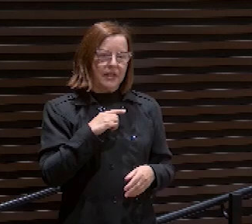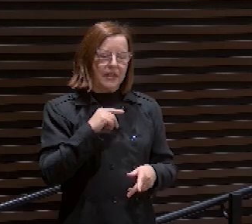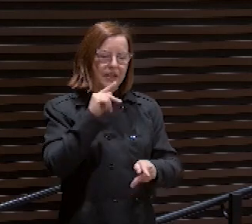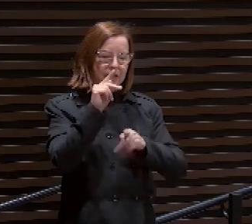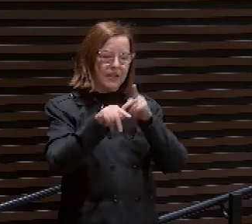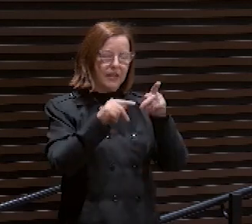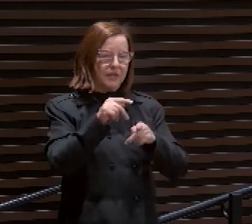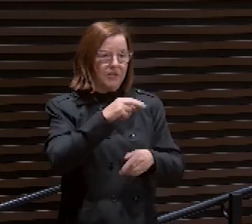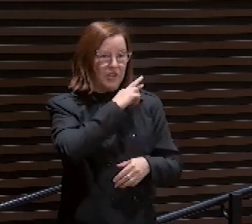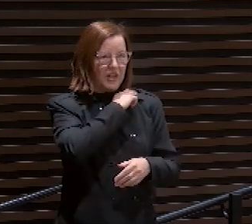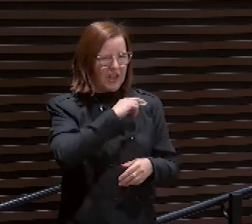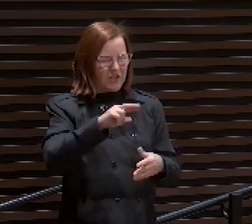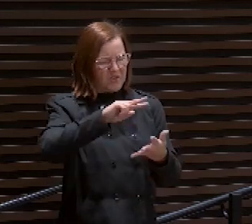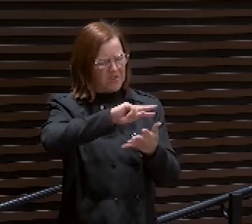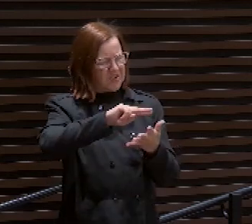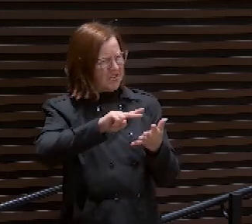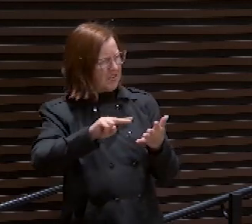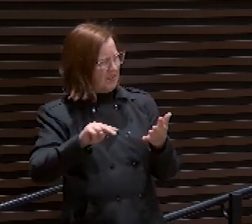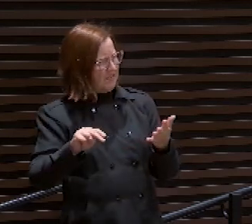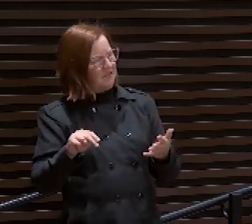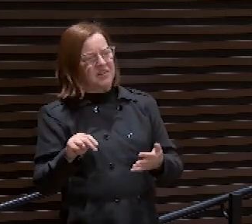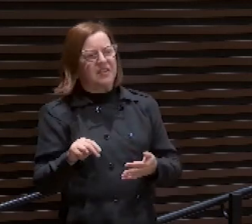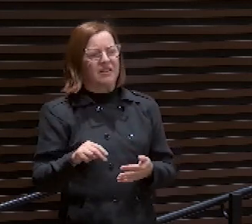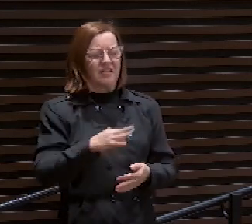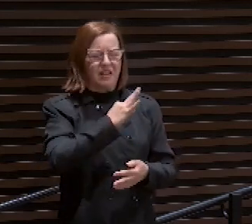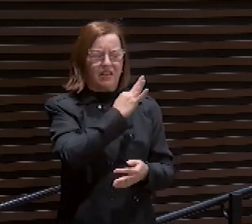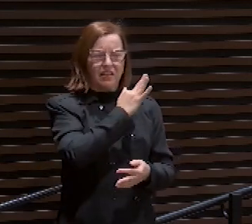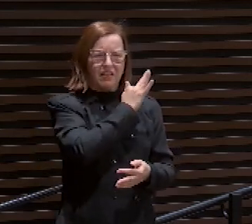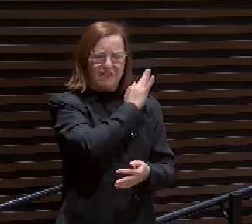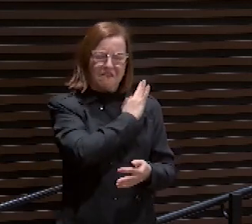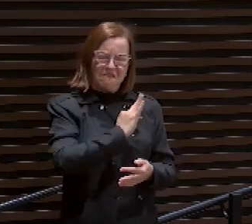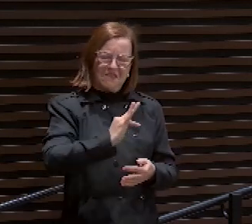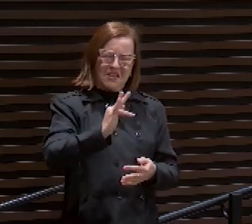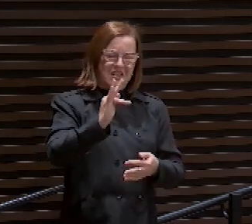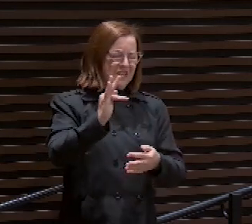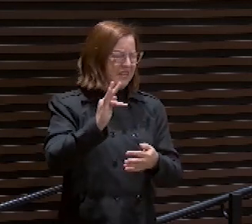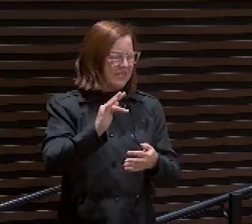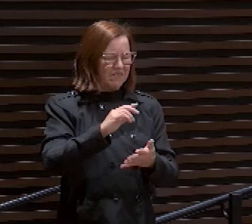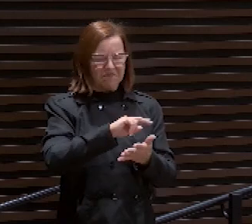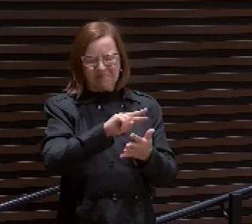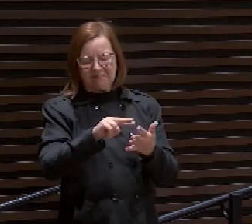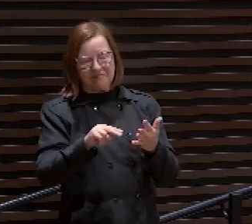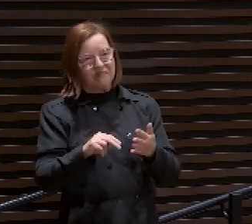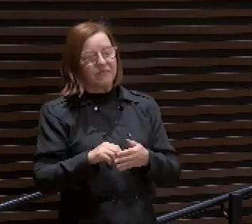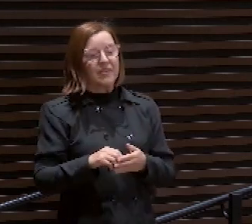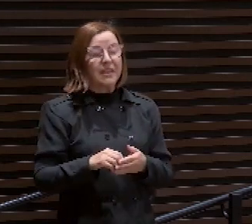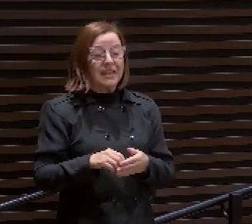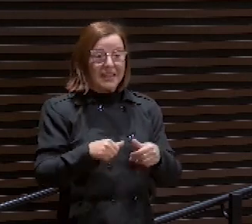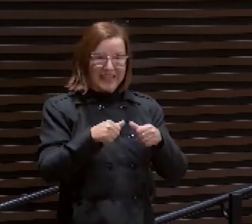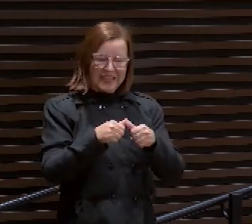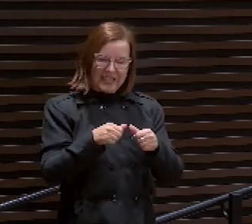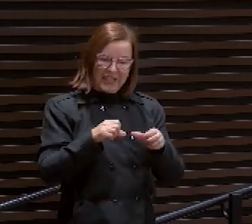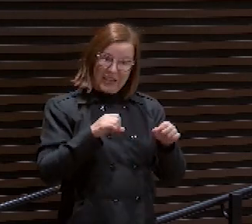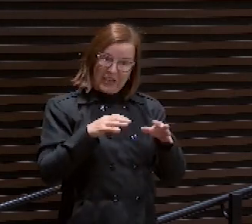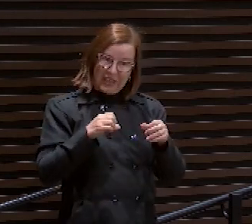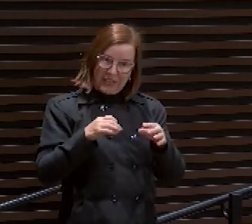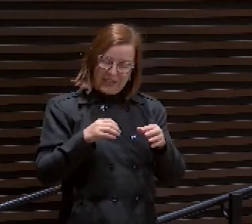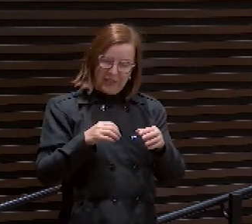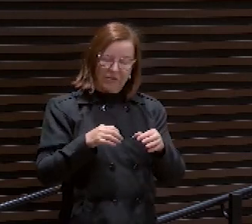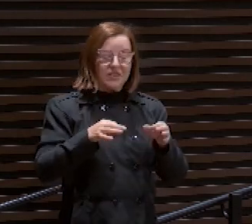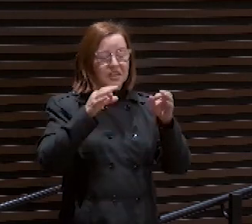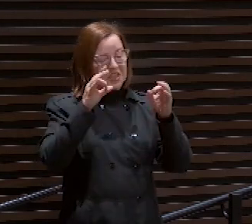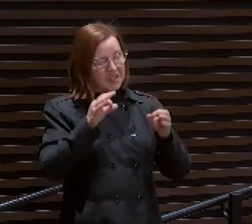radicais religiosos. Da seita farisaica, dos essênios. E esse ensino de Jesus, com certeza, foi impactante para